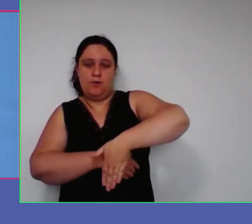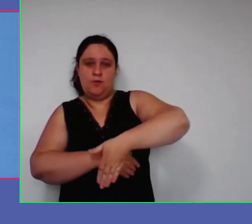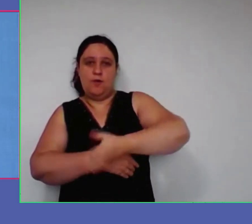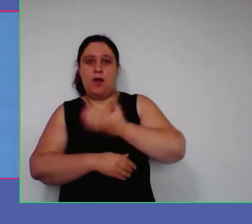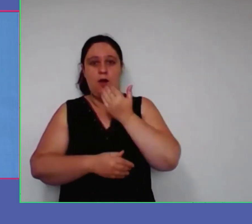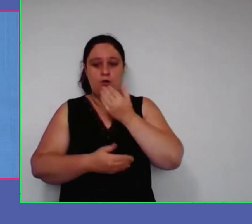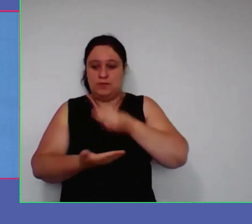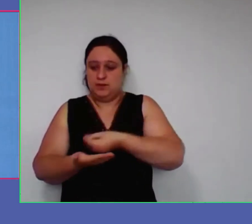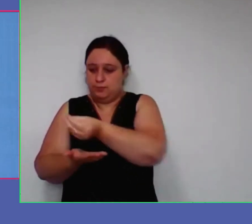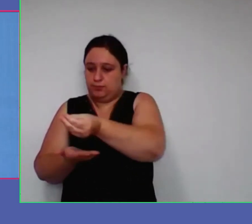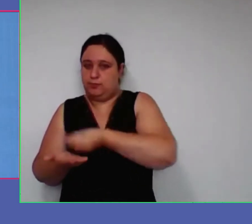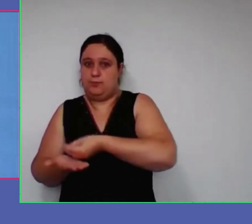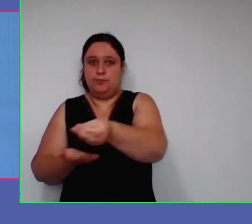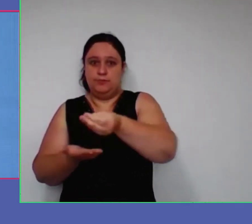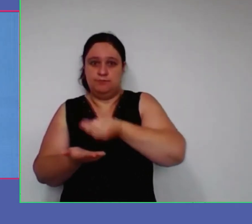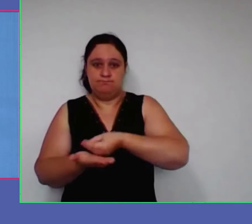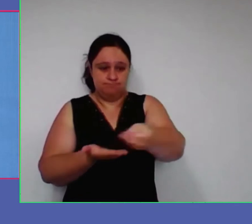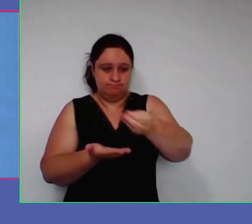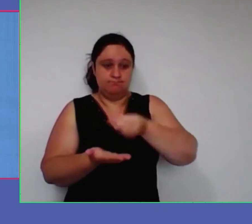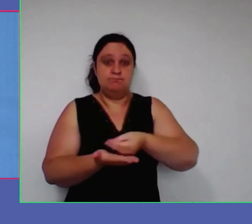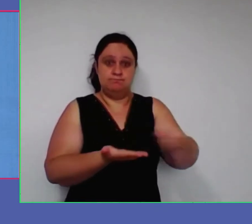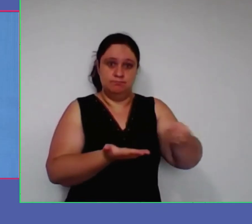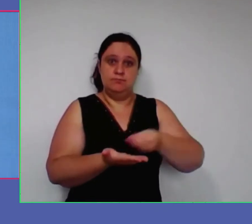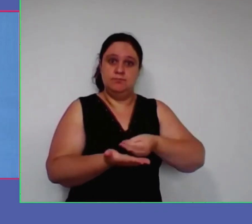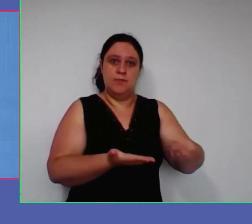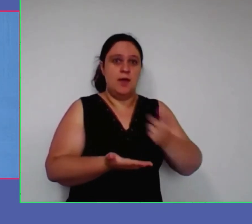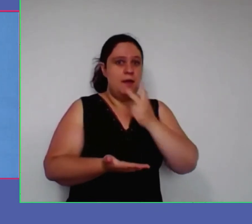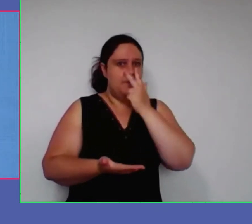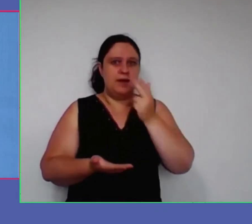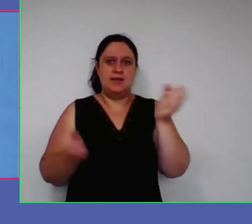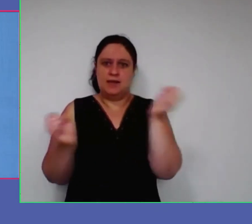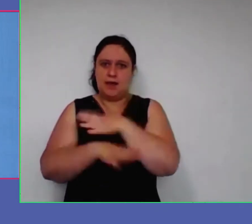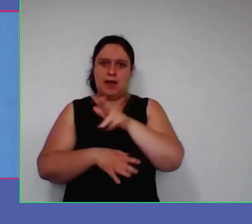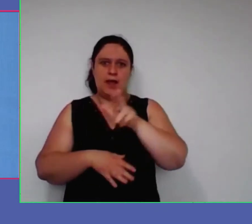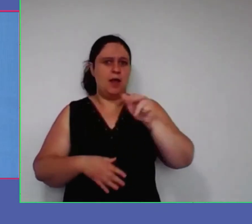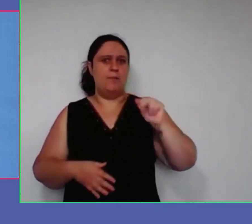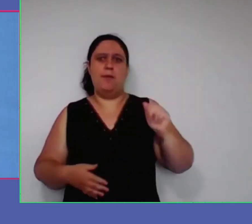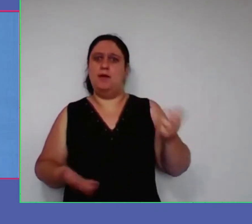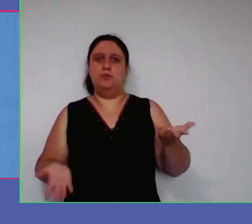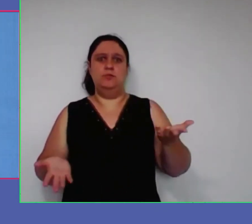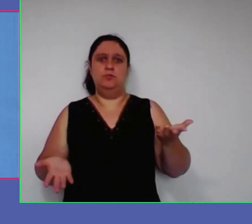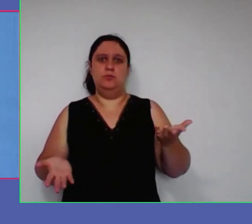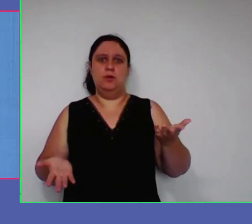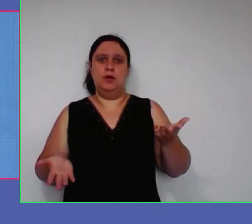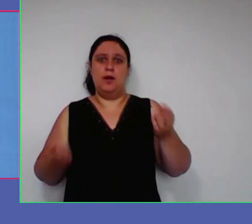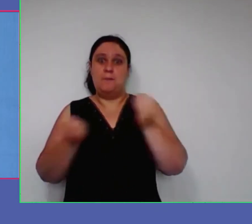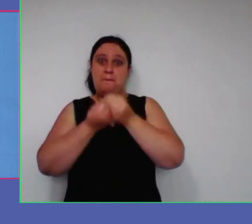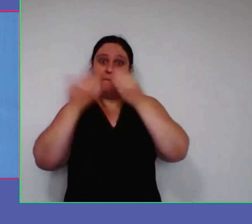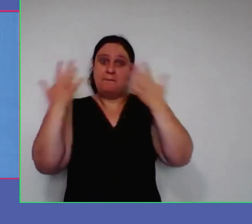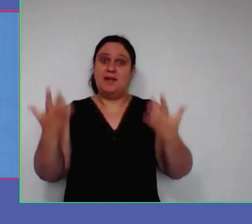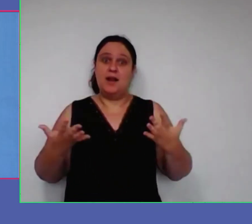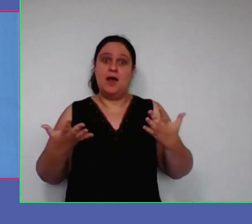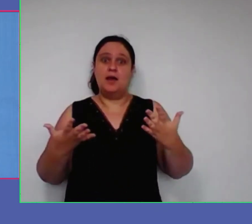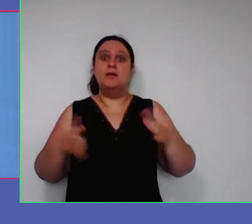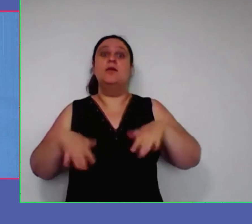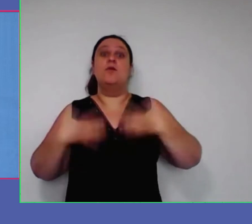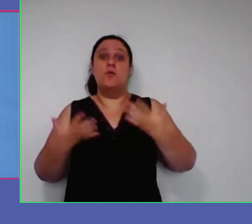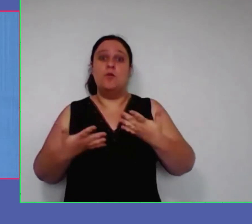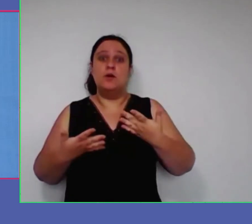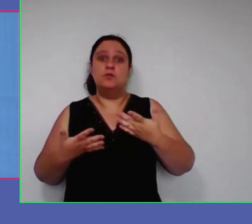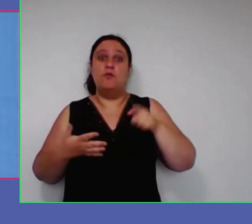pessoas, e parece que esse alimento não acaba. Não acaba. O milagre acontece quando você